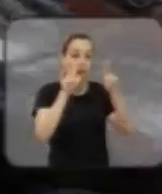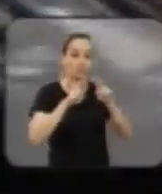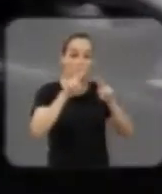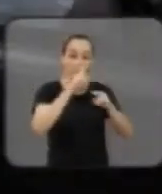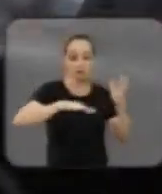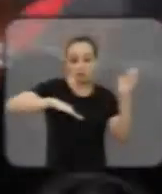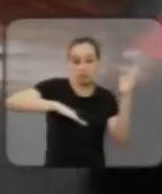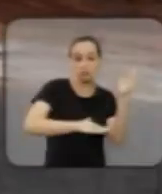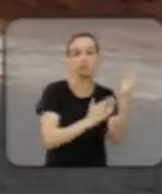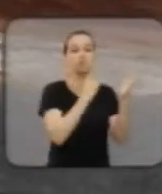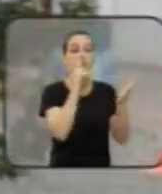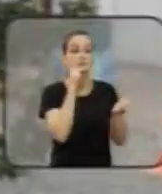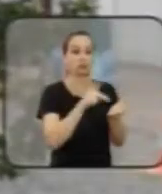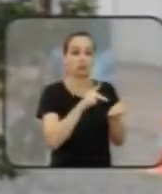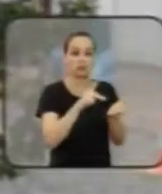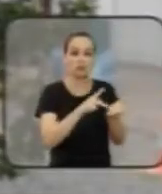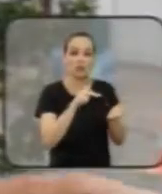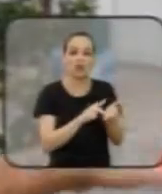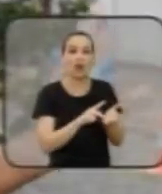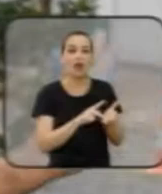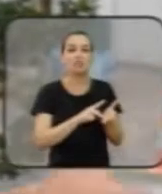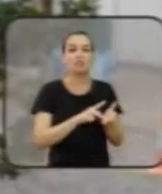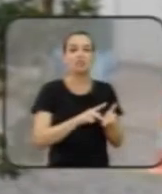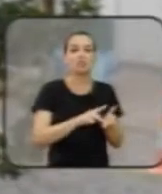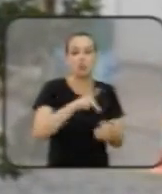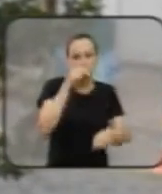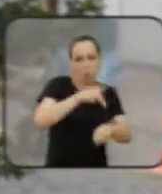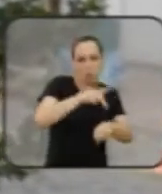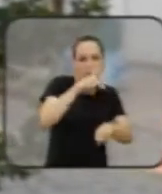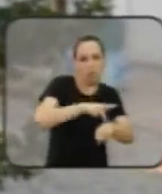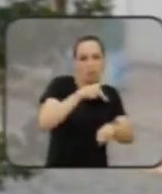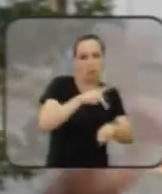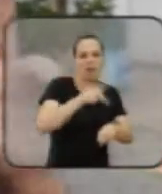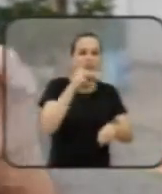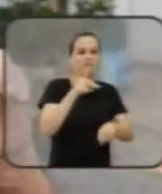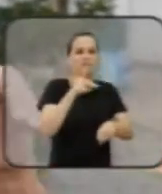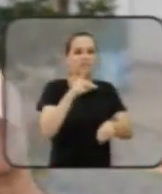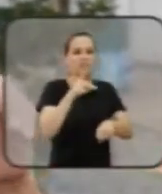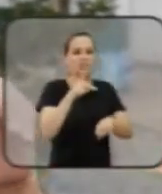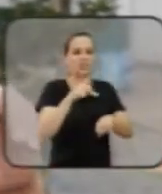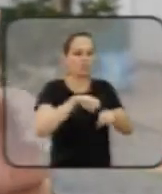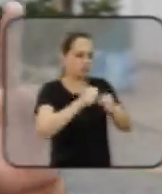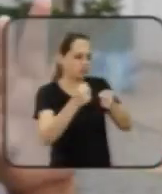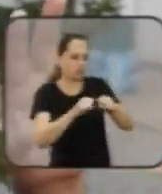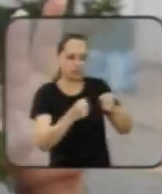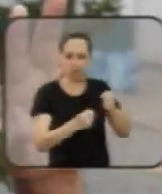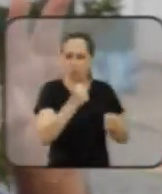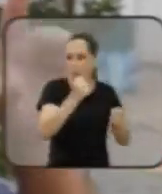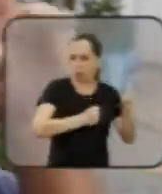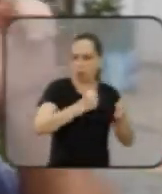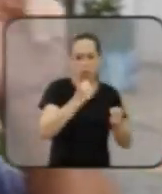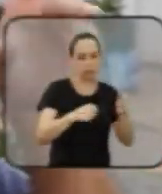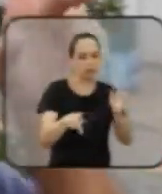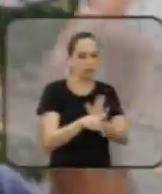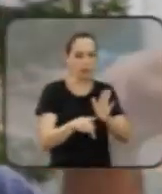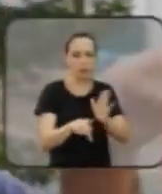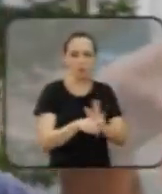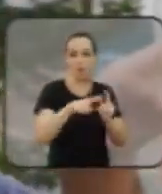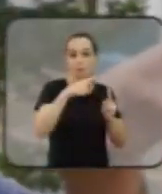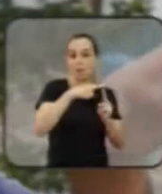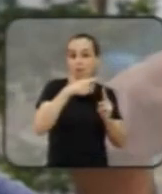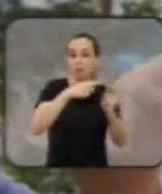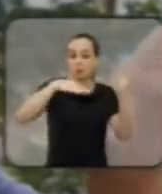acidente recentemente aqui, que um carro foi passar aqui, pulou o paralelepípedo, avariou o carro. Dois casos. Eu lembro de um Honda